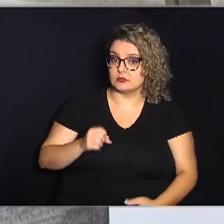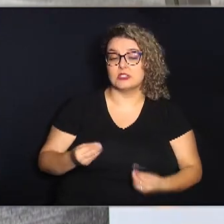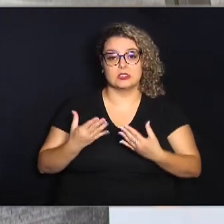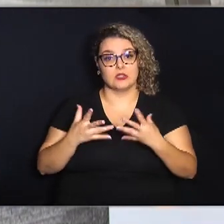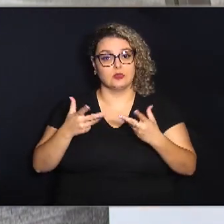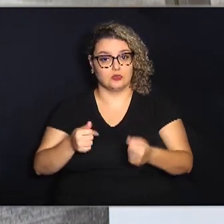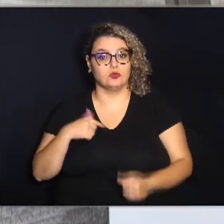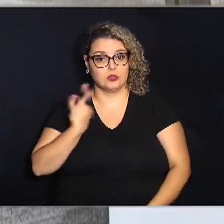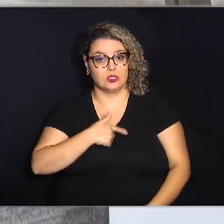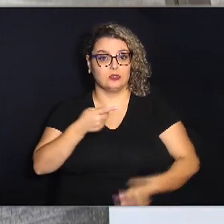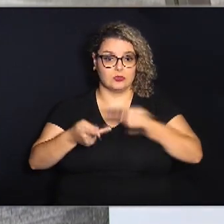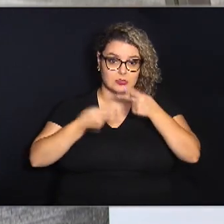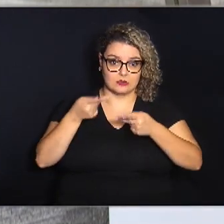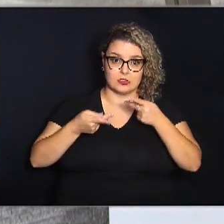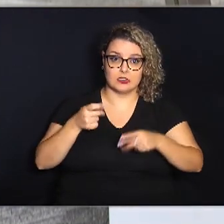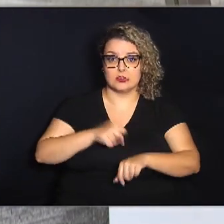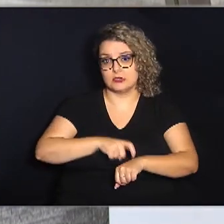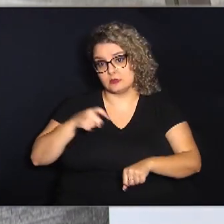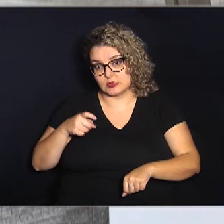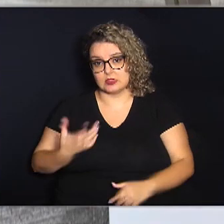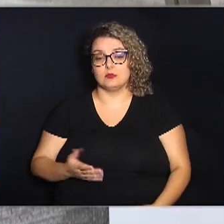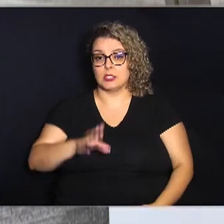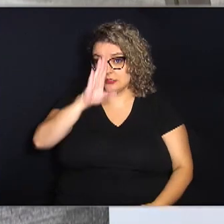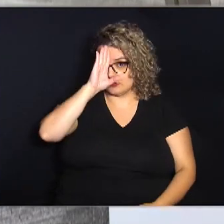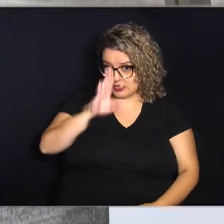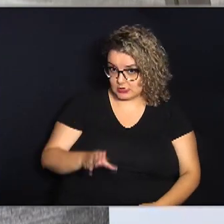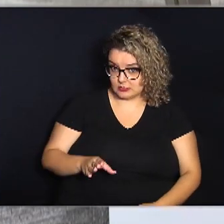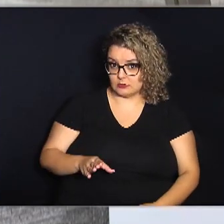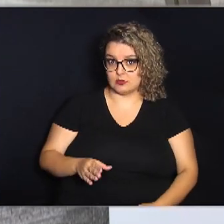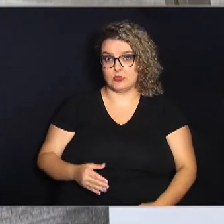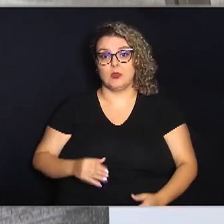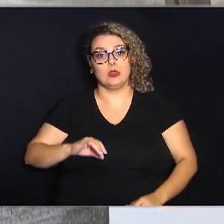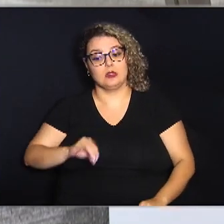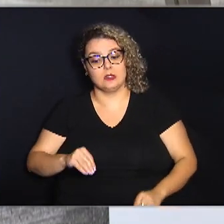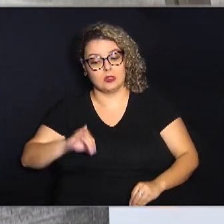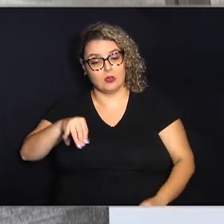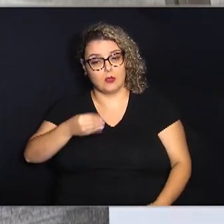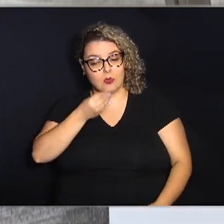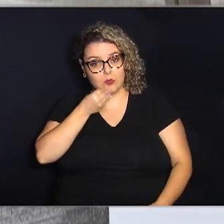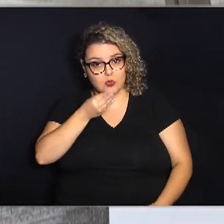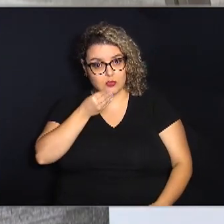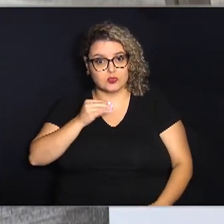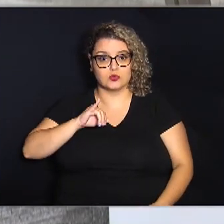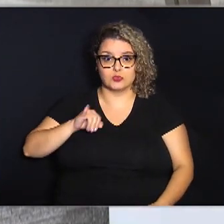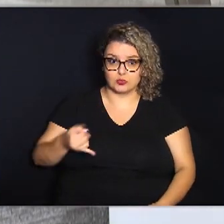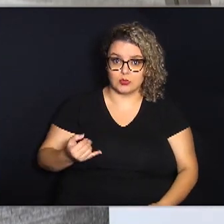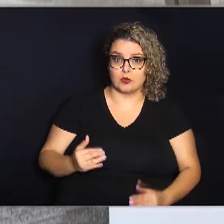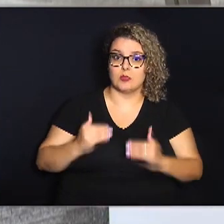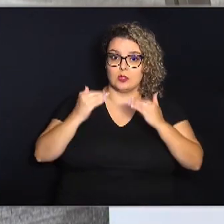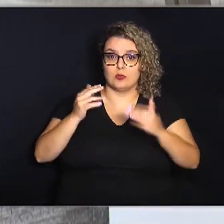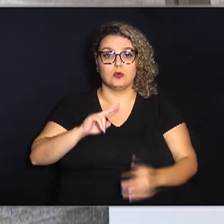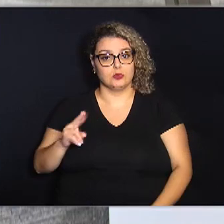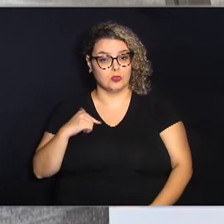aquilo que nós falamos nesse momento, mas principalmente gerando oportunidades e elevando o nome da